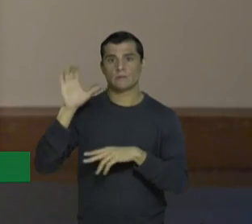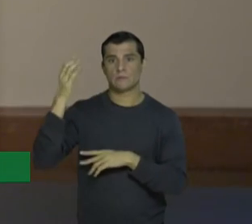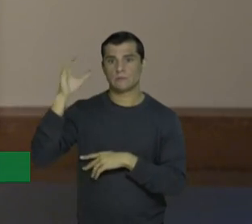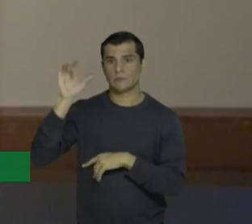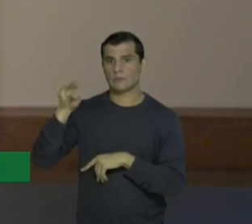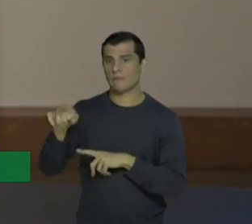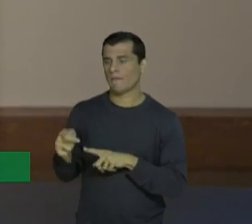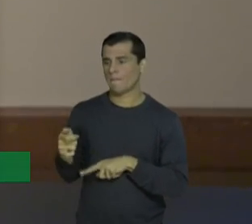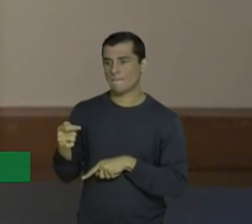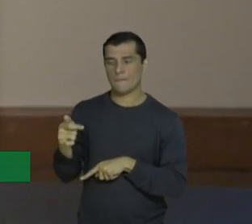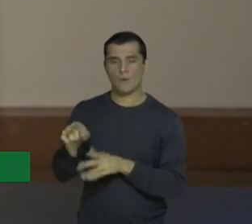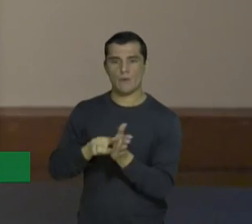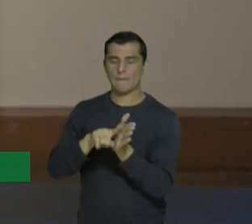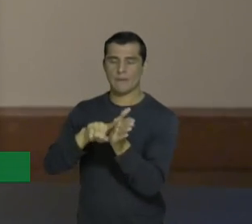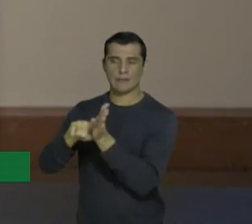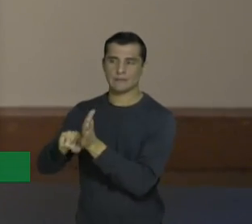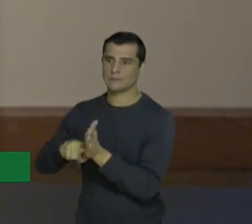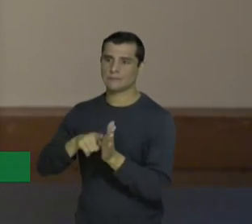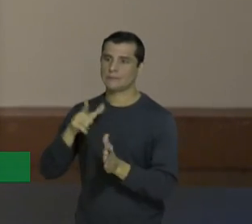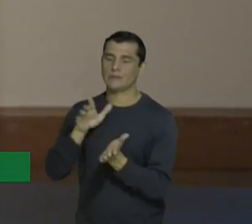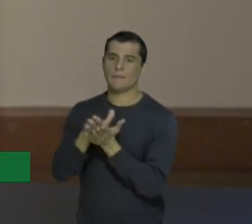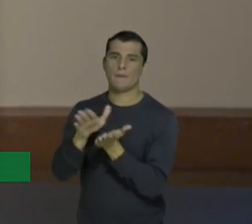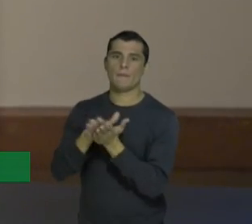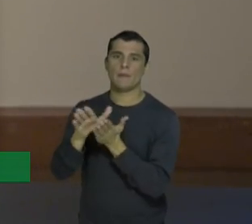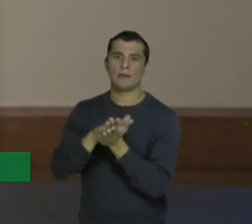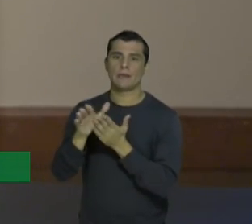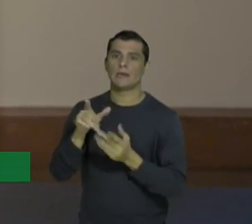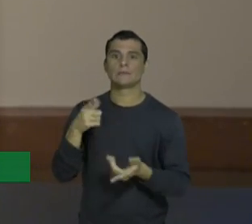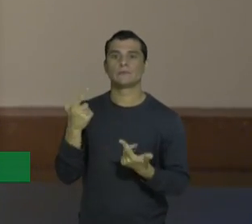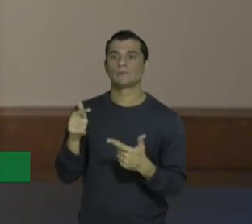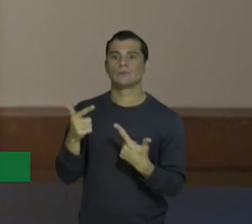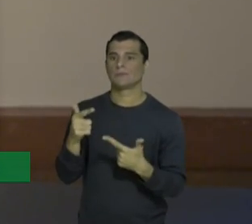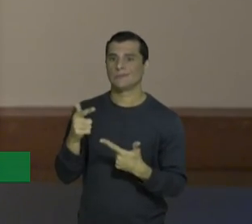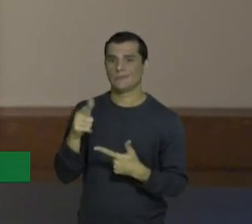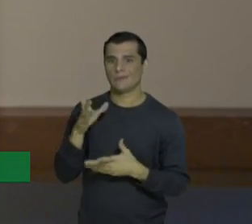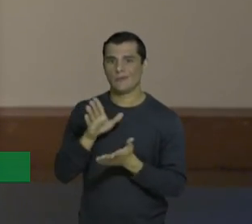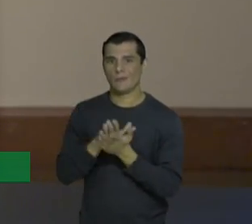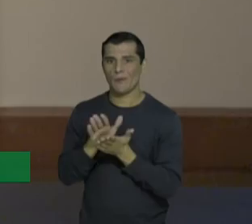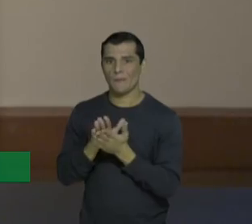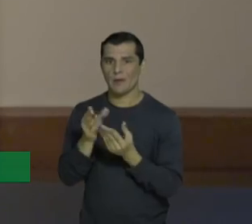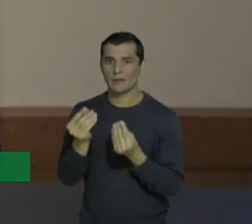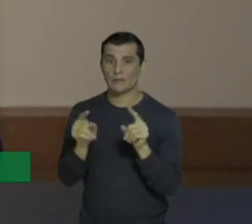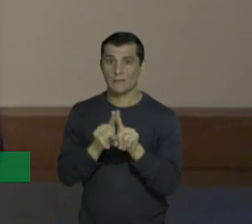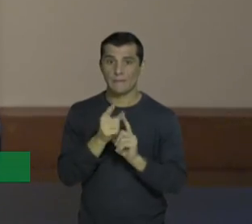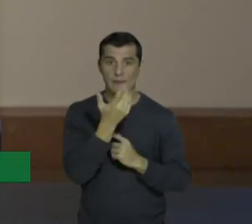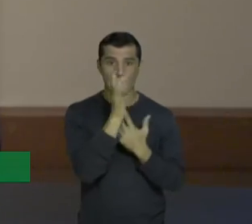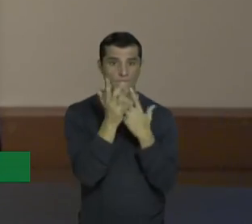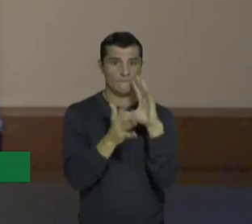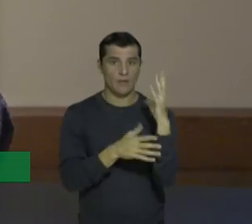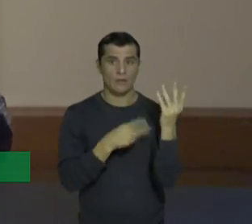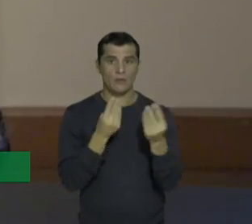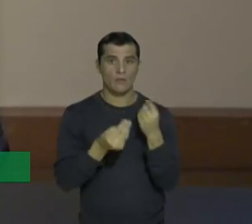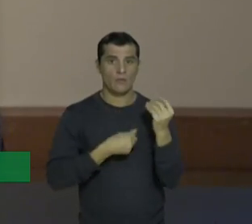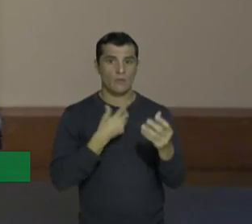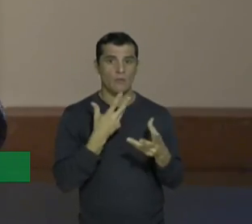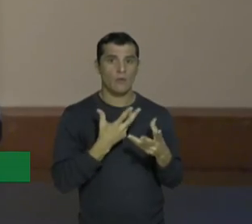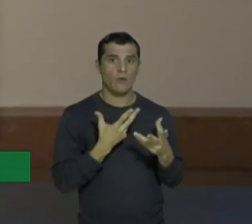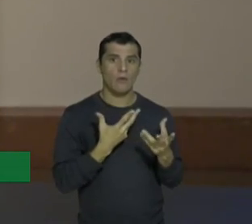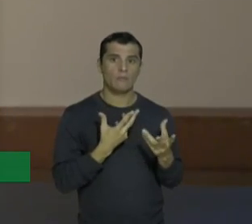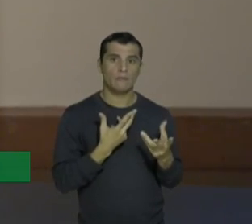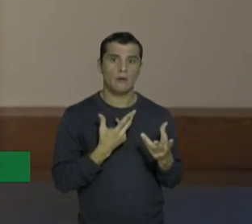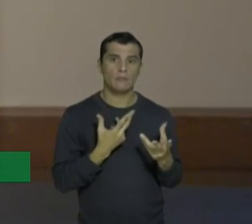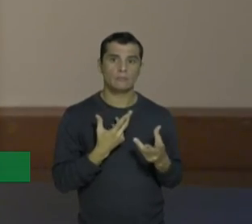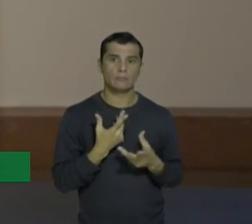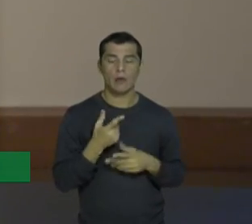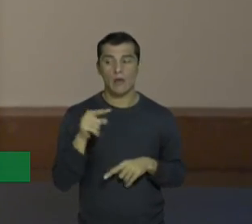né nem sequer existia e ciências ah ambientais Aliás a pauta ambiental ciências ambientais começa nos